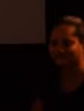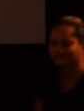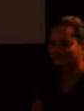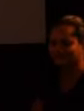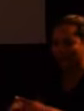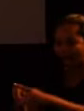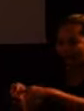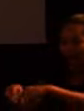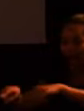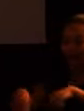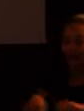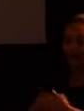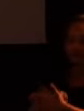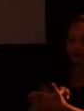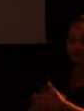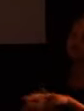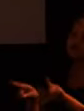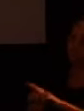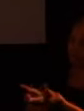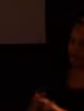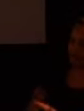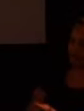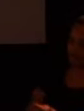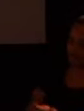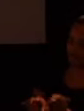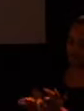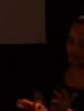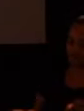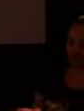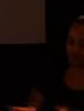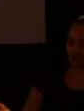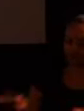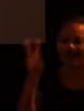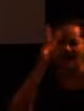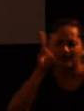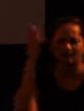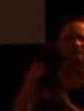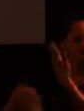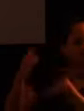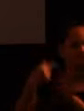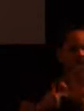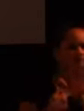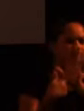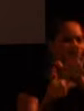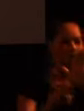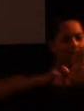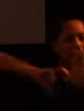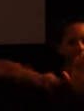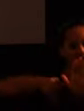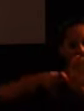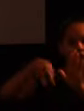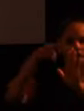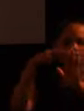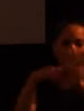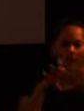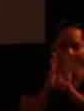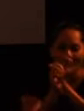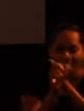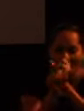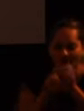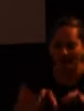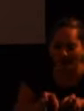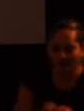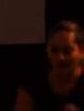garagem até onde é não computável. Quando eu apresentei para vocês o coeficiente de aproveitamento, que eu falei que tem ali